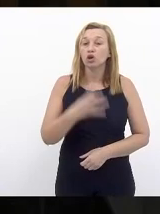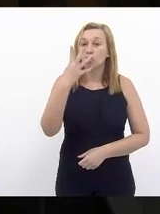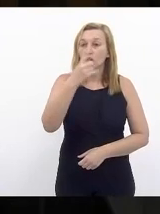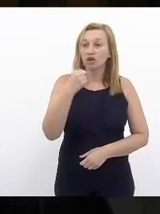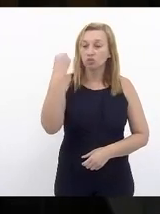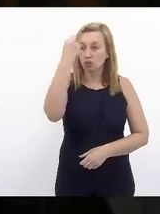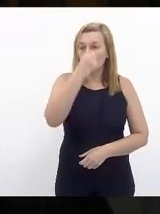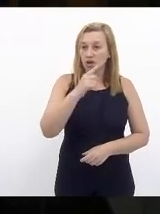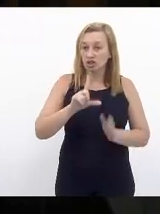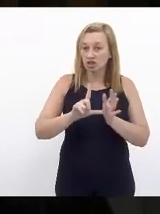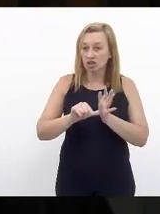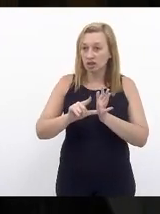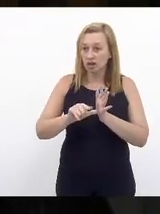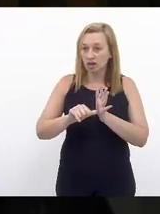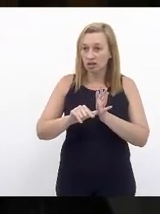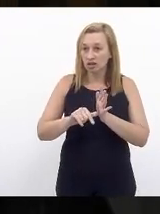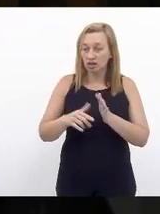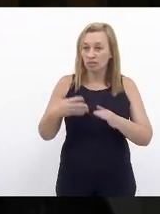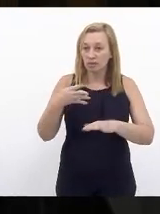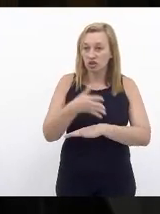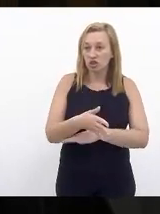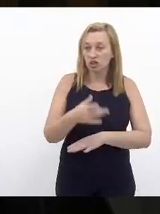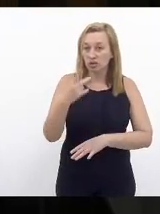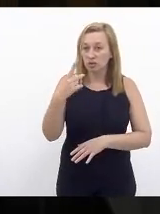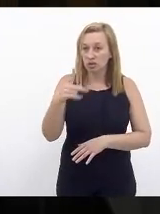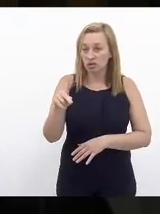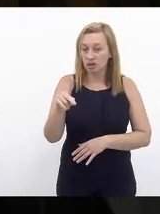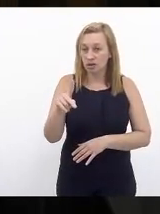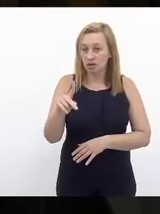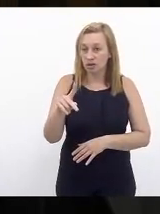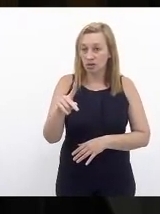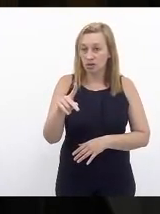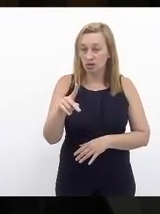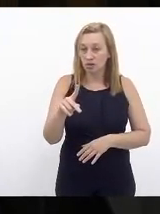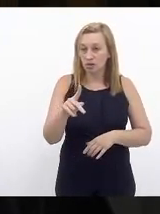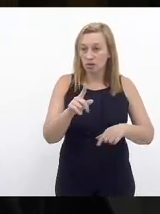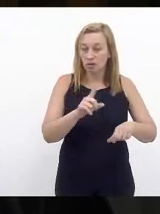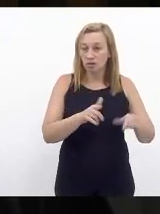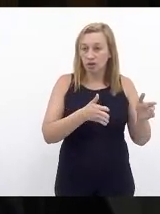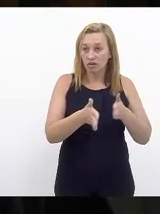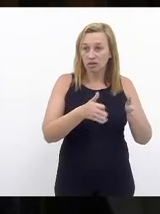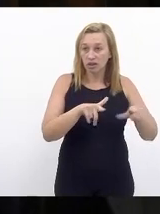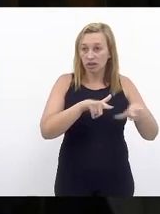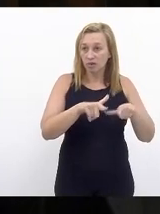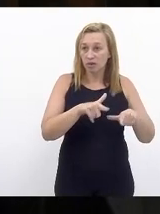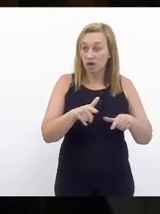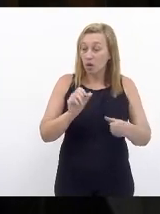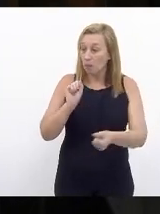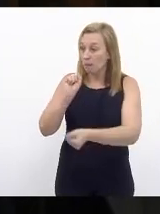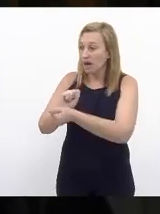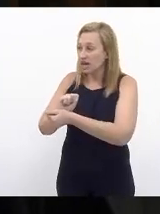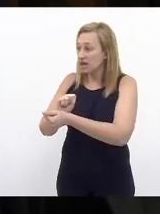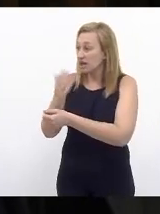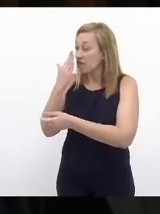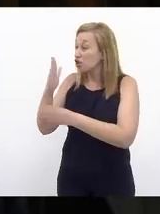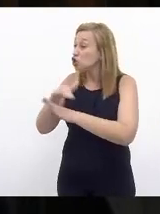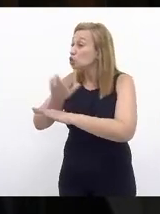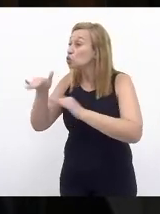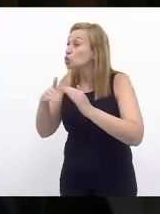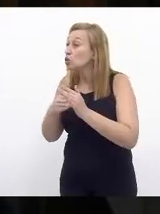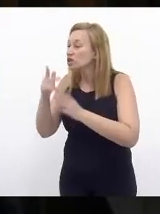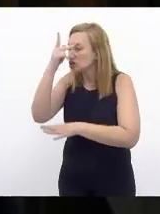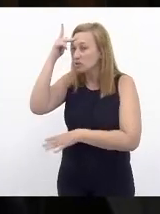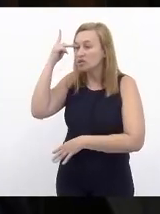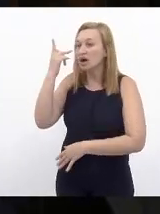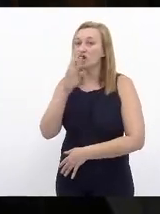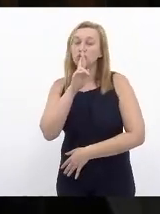4 horas de atraso para chegar ao seu plantão. Eu interpelei na frente de todos os pacientes. A resposta